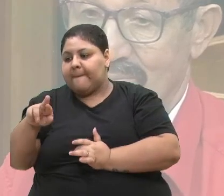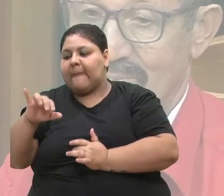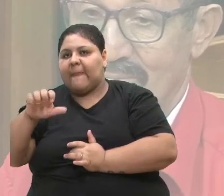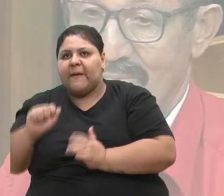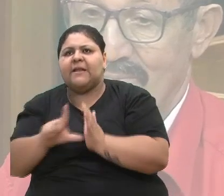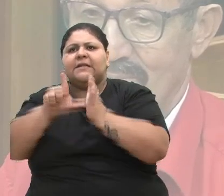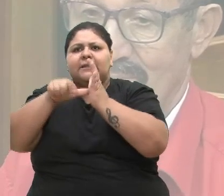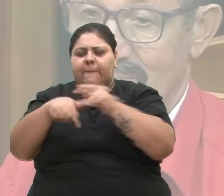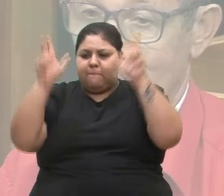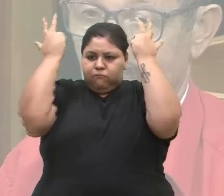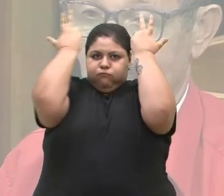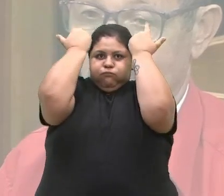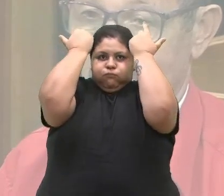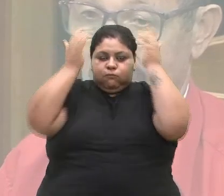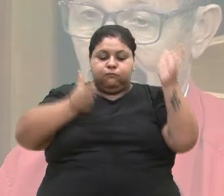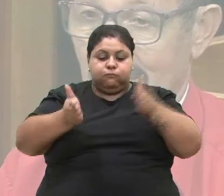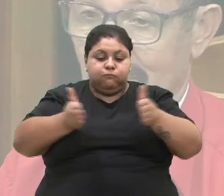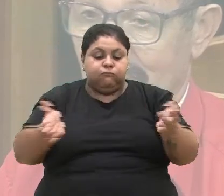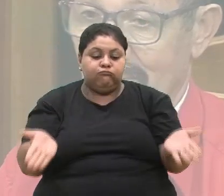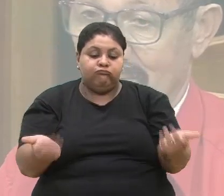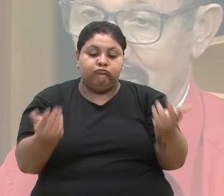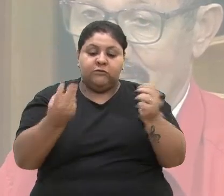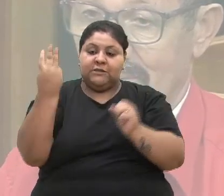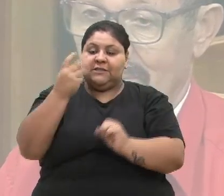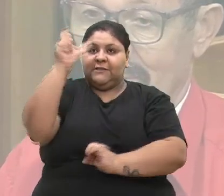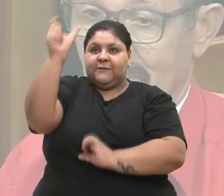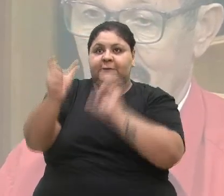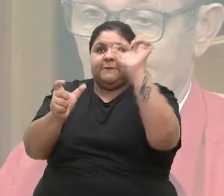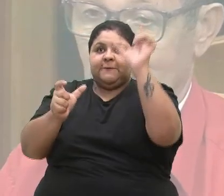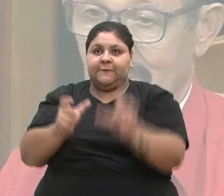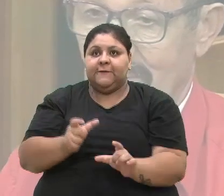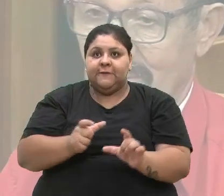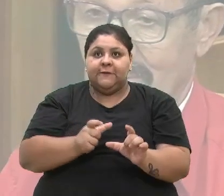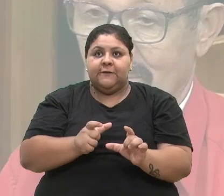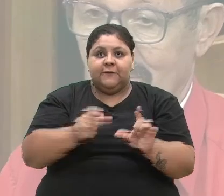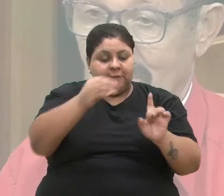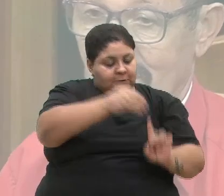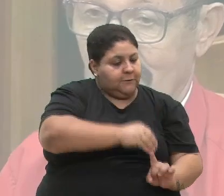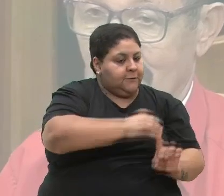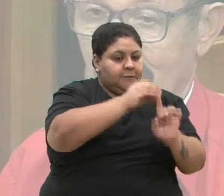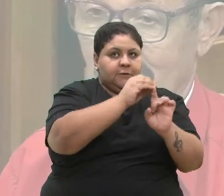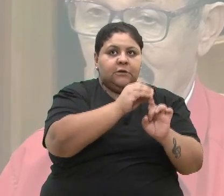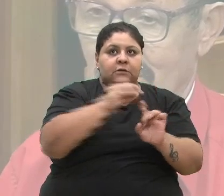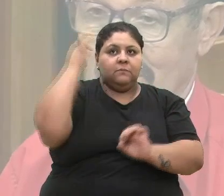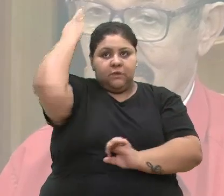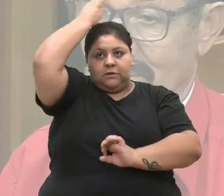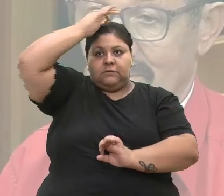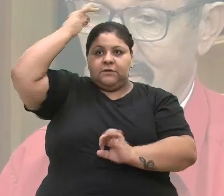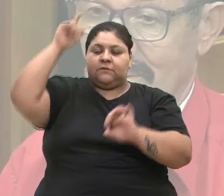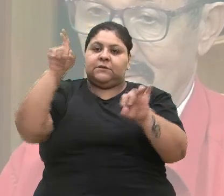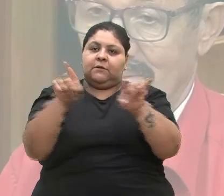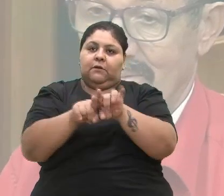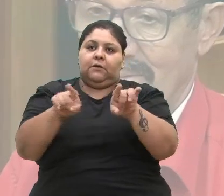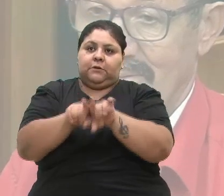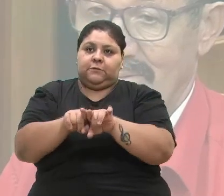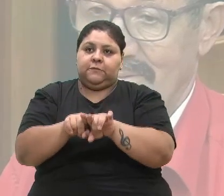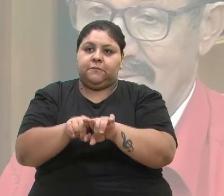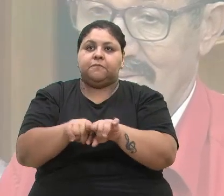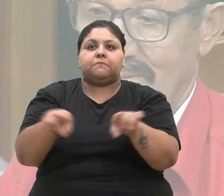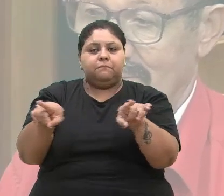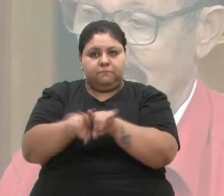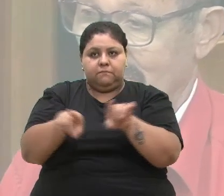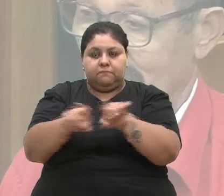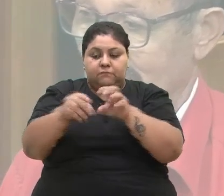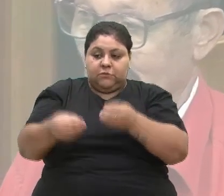período representa a comemoração da 3ª pessoa da Santíssima Trindade, o Espírito Santo. Também é oferecido